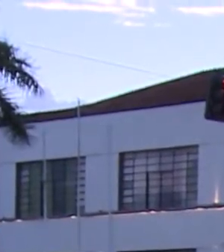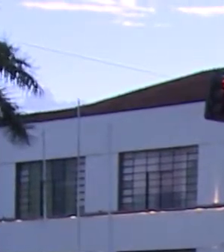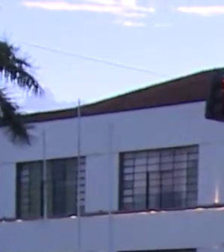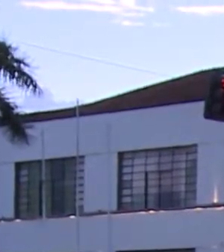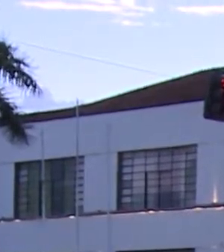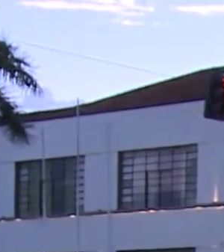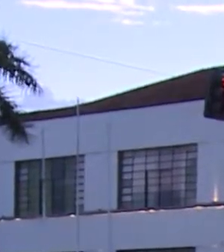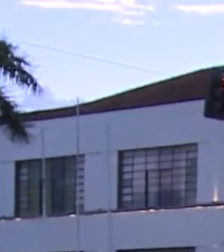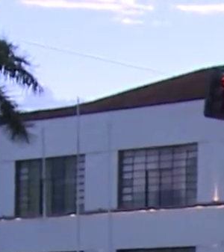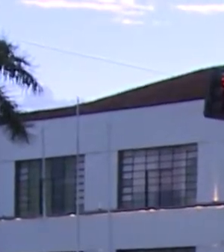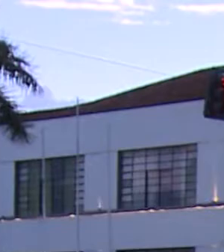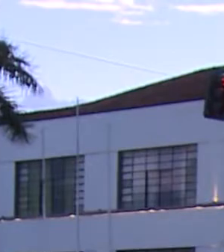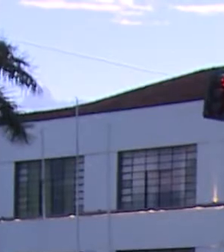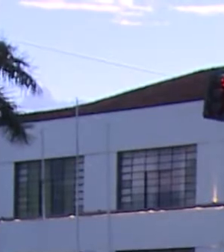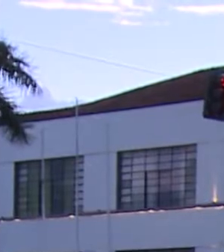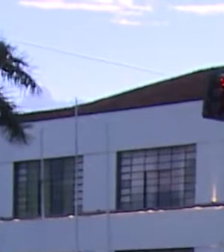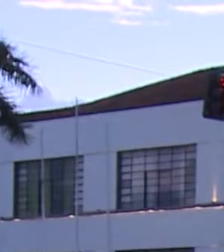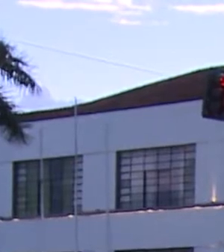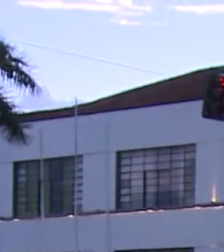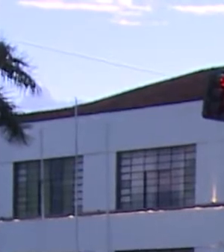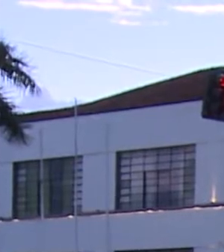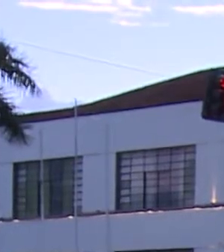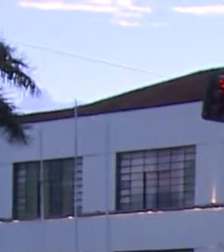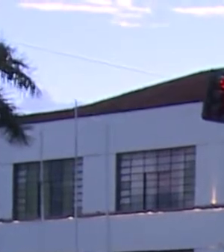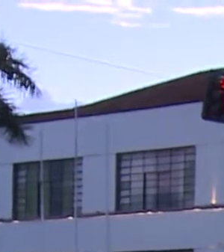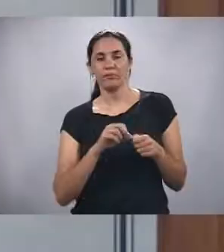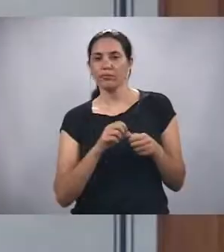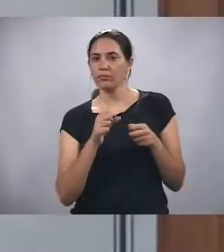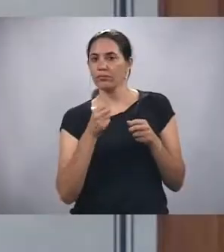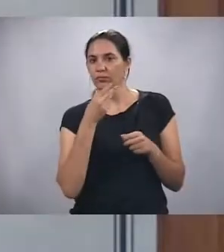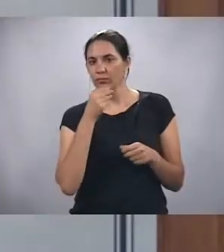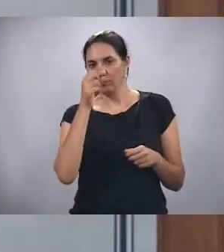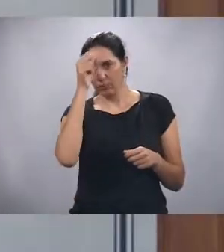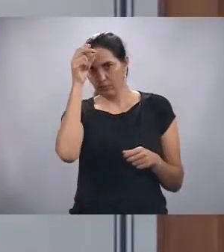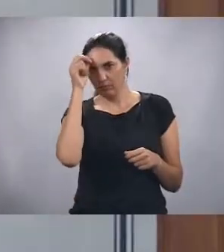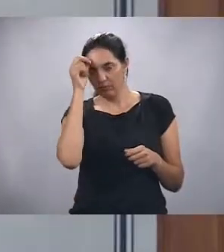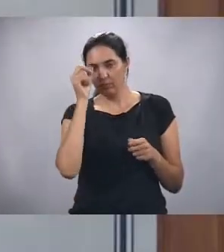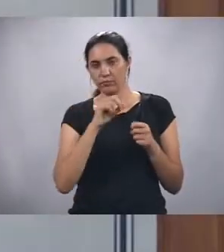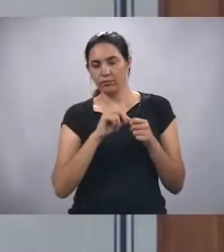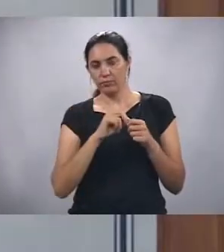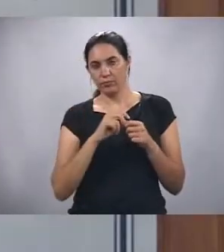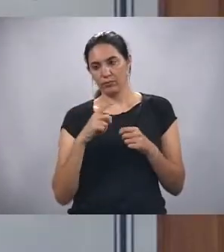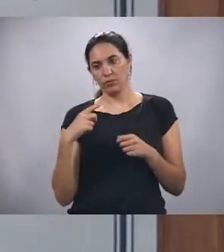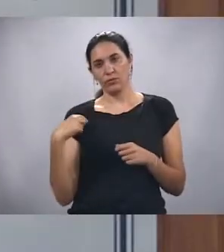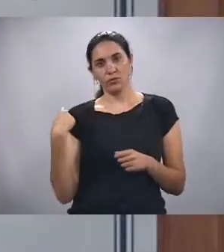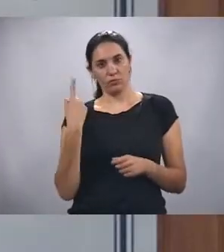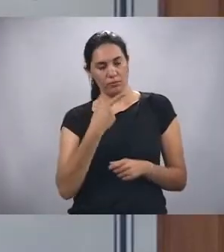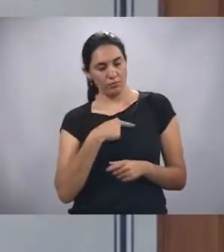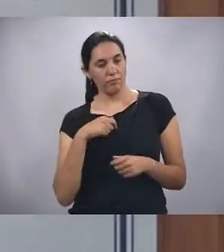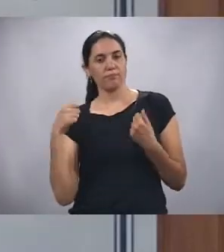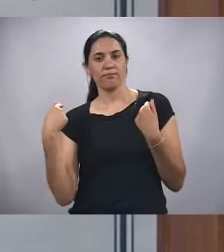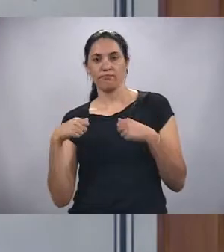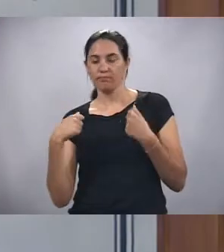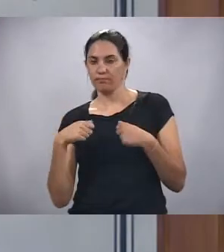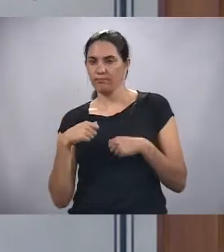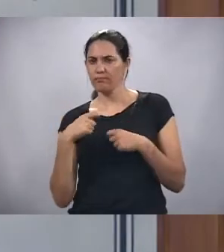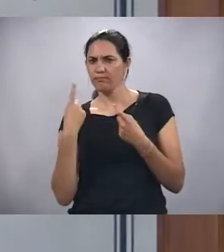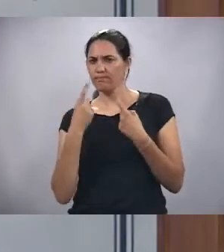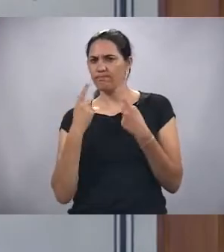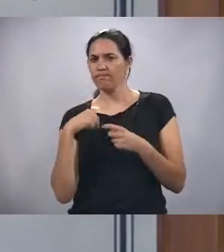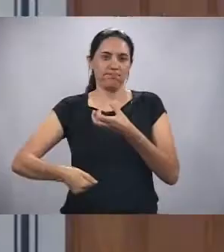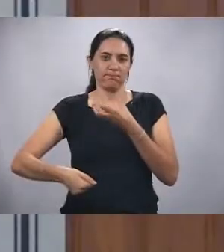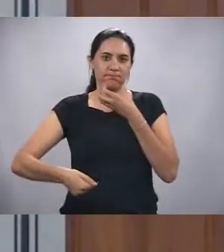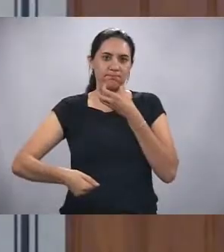e quase todos usaram A Tribuna para debater o assunto vamos se preocupar com o nosso papel eu vou dizer se a